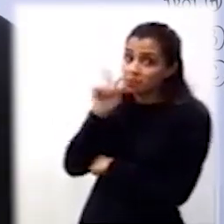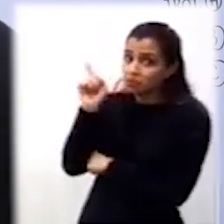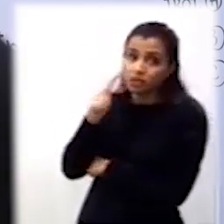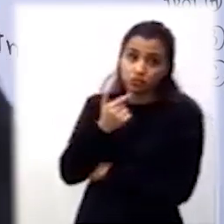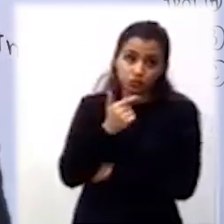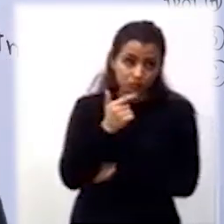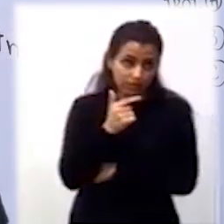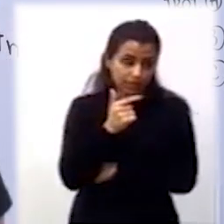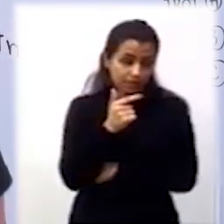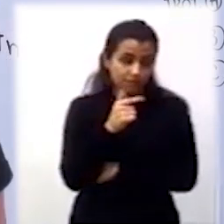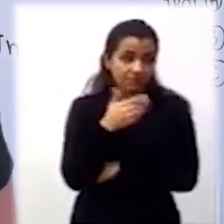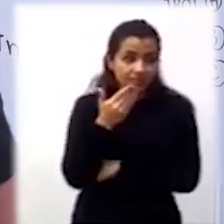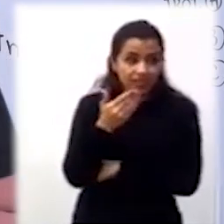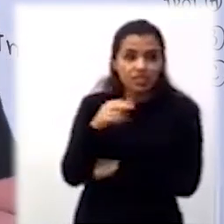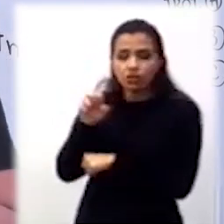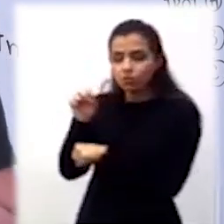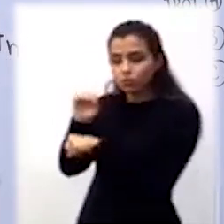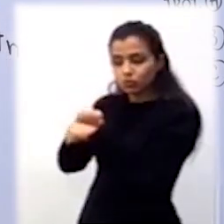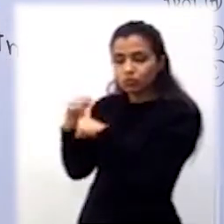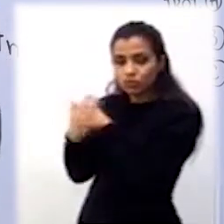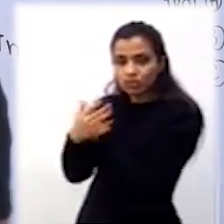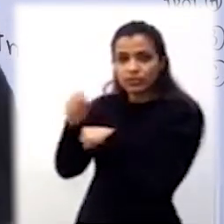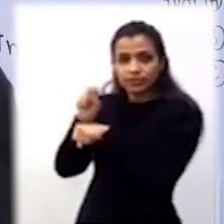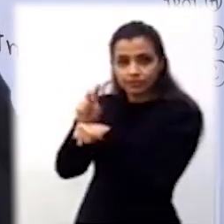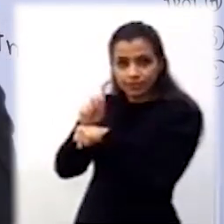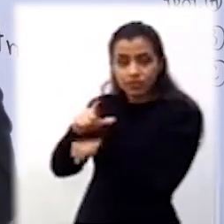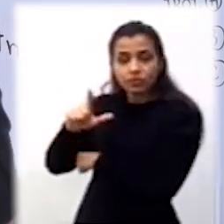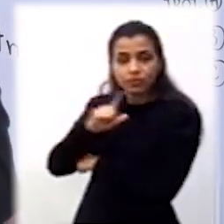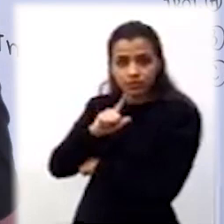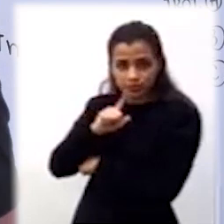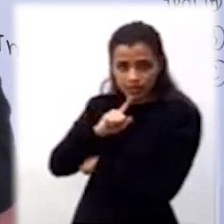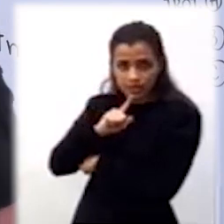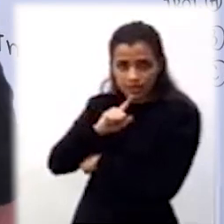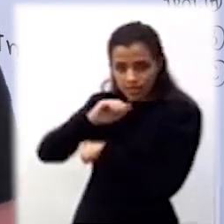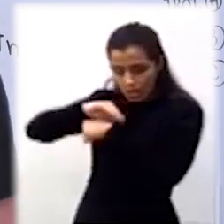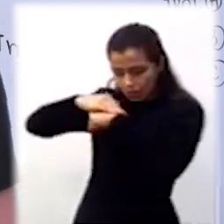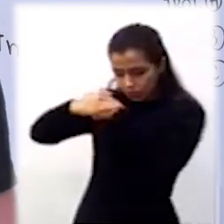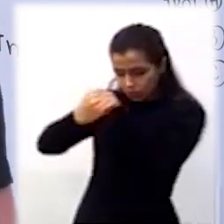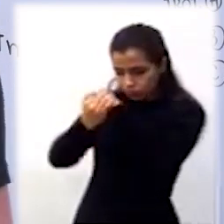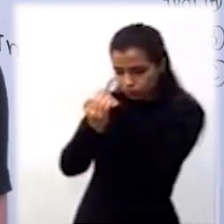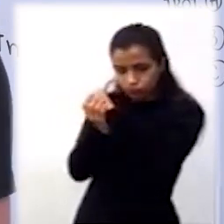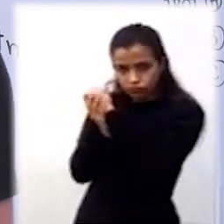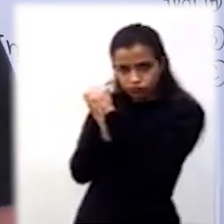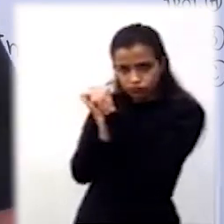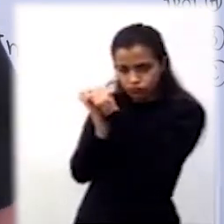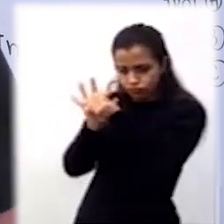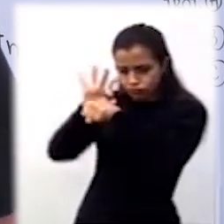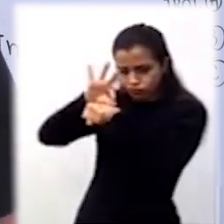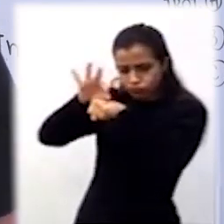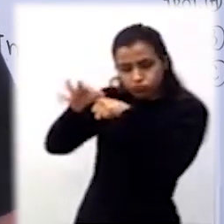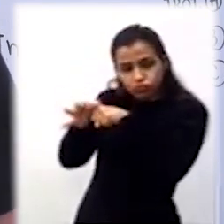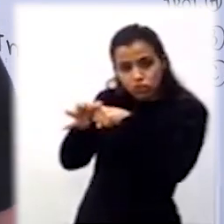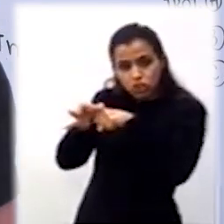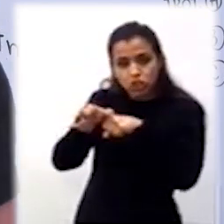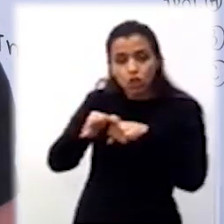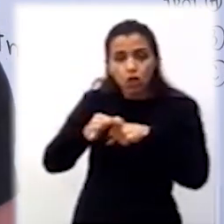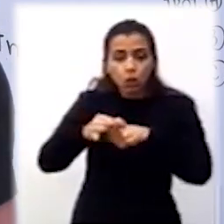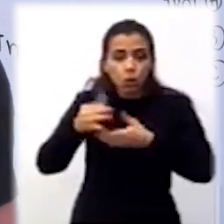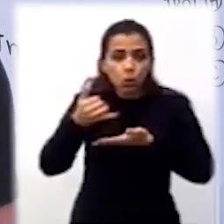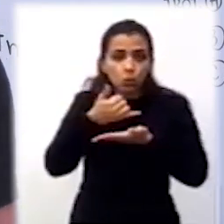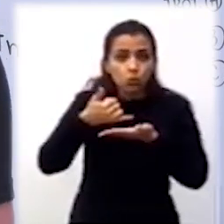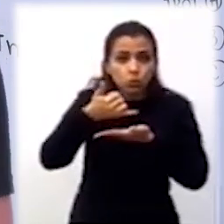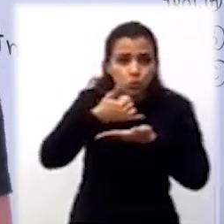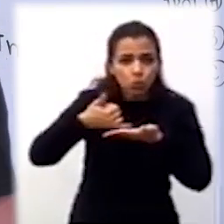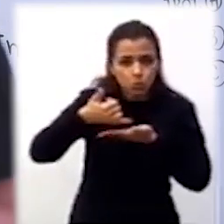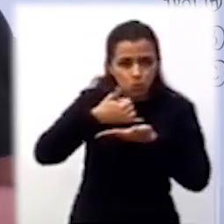Então, ele é um vírus que possui um envelope, possui uma capinha. E essa capa ela é rica principalmente em gordura. A gente diz que tem lipídio e proteína. A